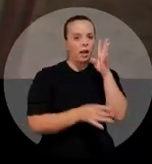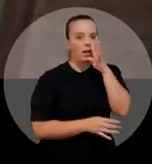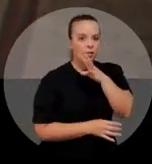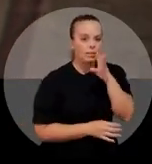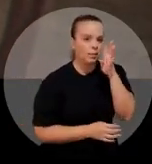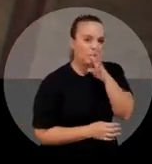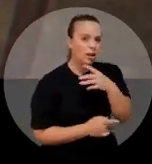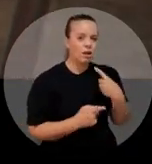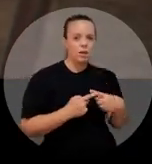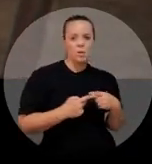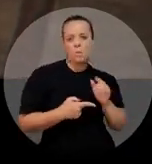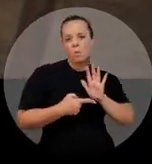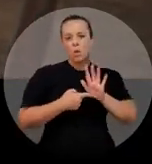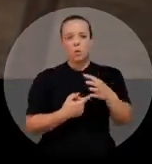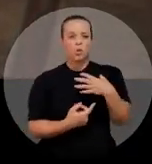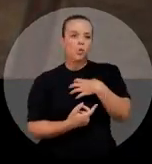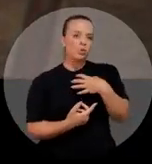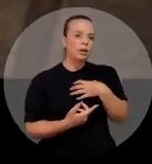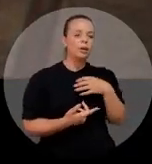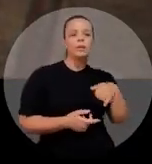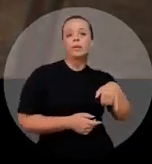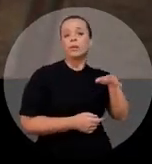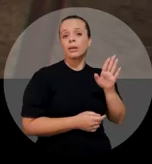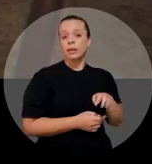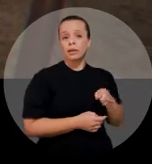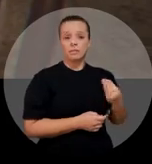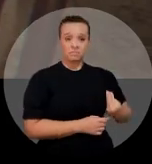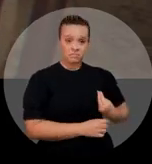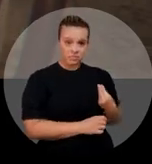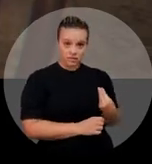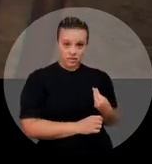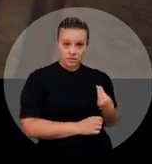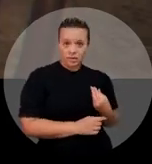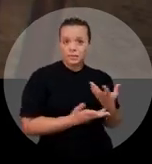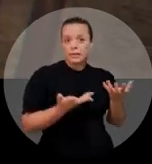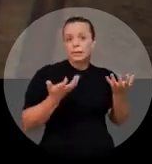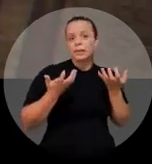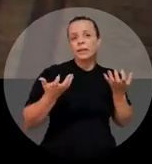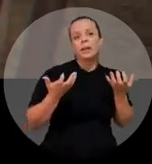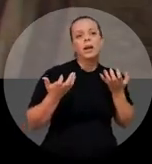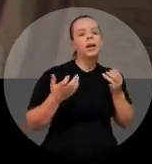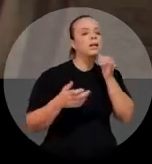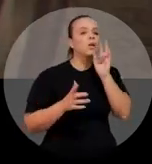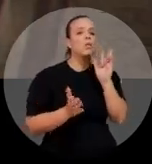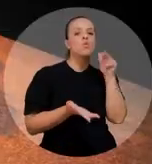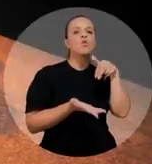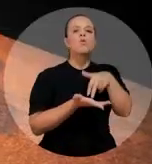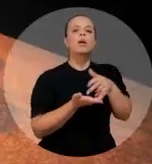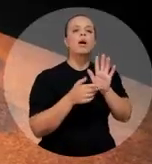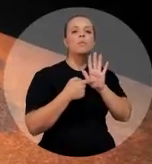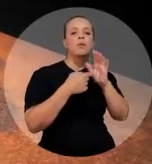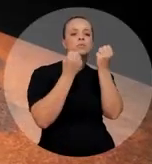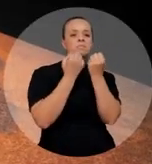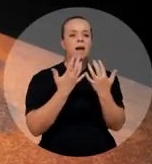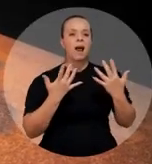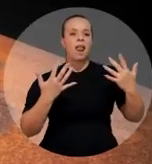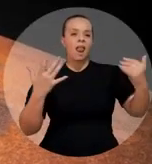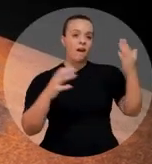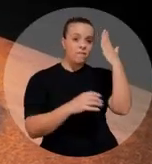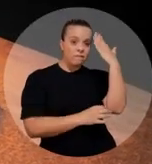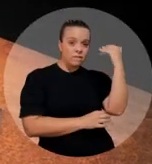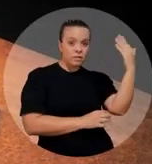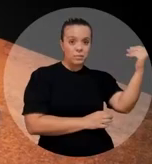também. Uhum. De ser o underdog, sabe? De ser quem tá ali querendo um lugar pra